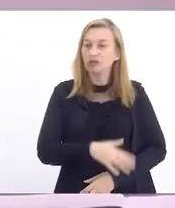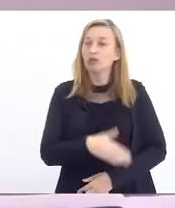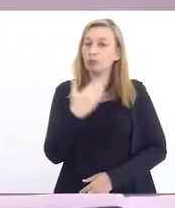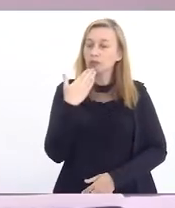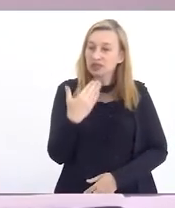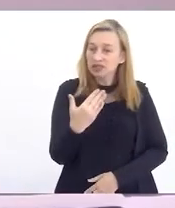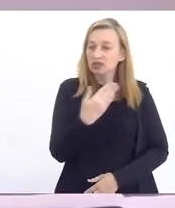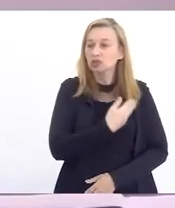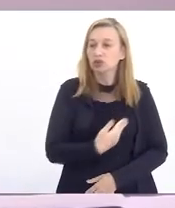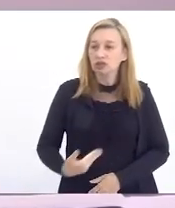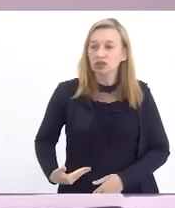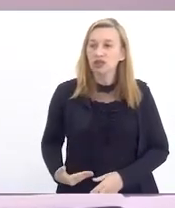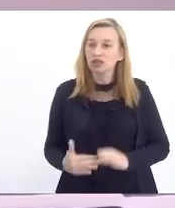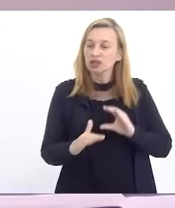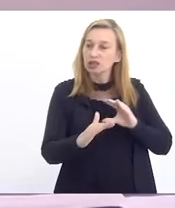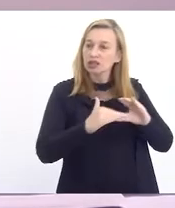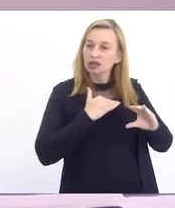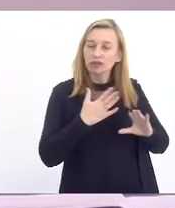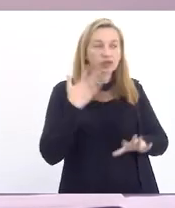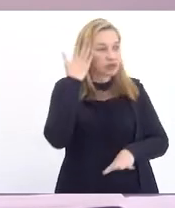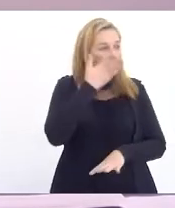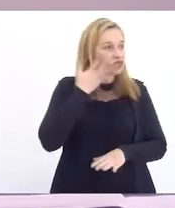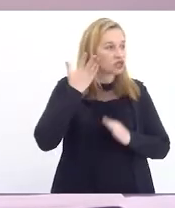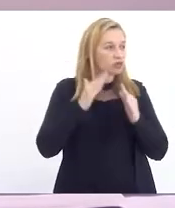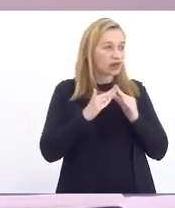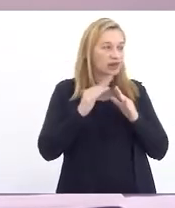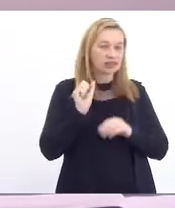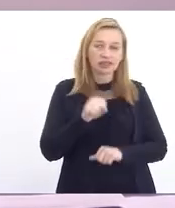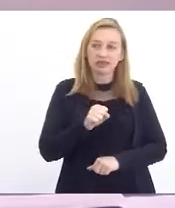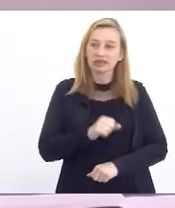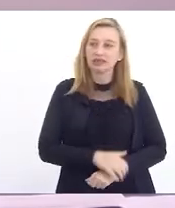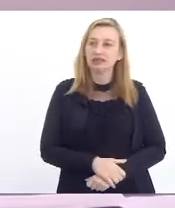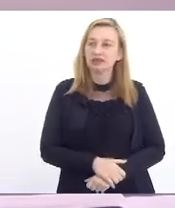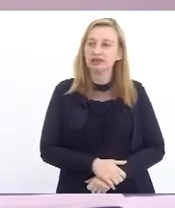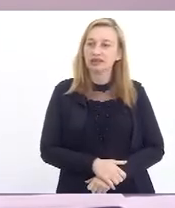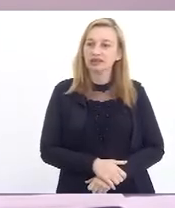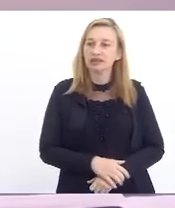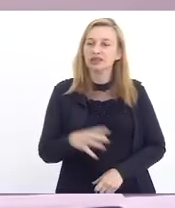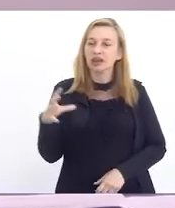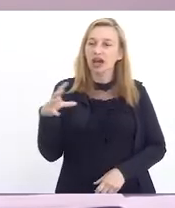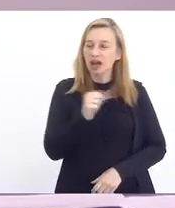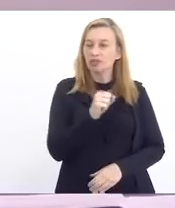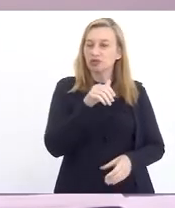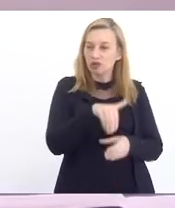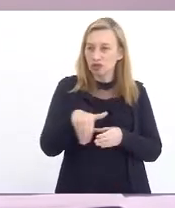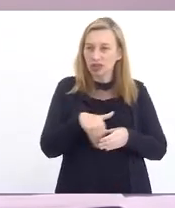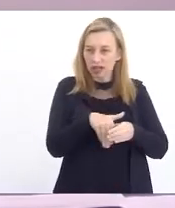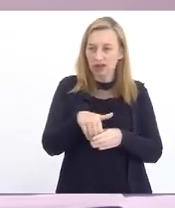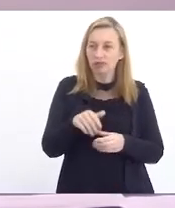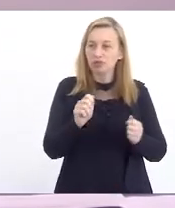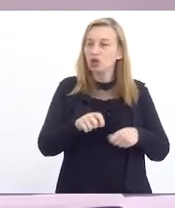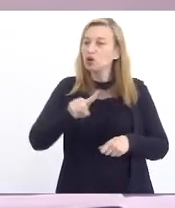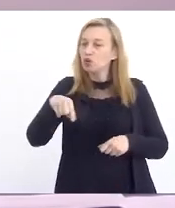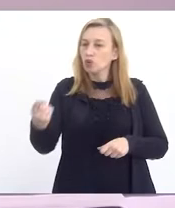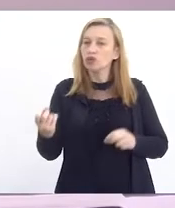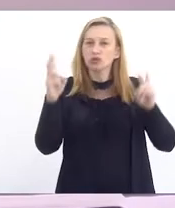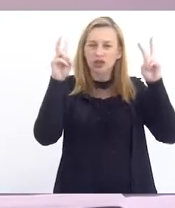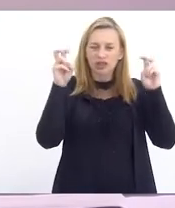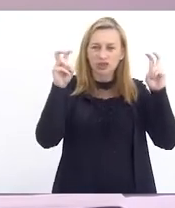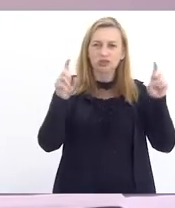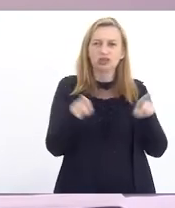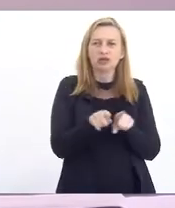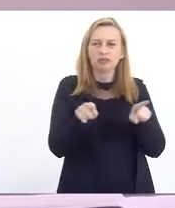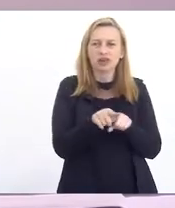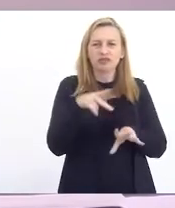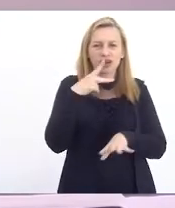solicitar do governador que encaminhe a mensagem aqui para casa, que a gente possa votar o mais rápido possível. E uma outra questão que foi levantada por Vossa